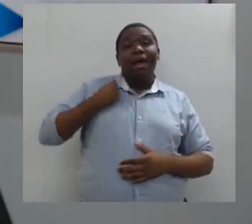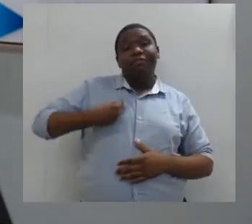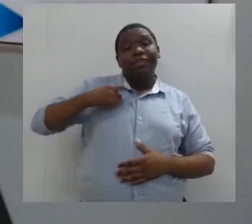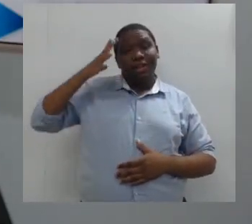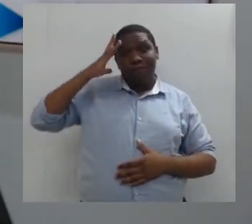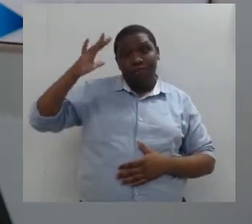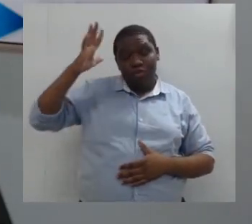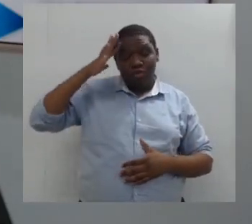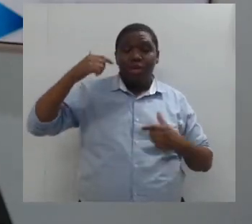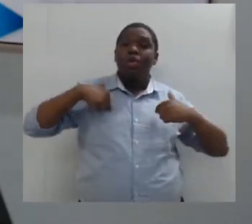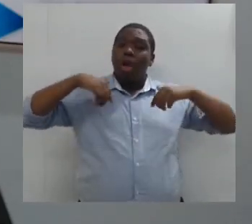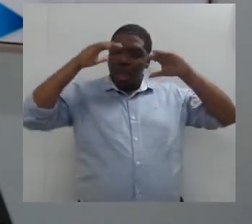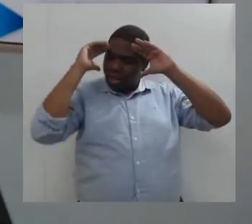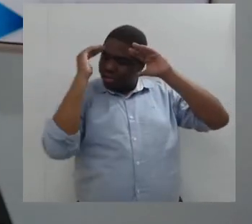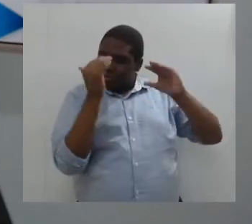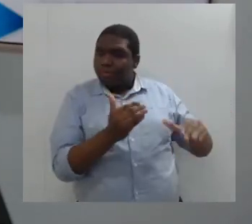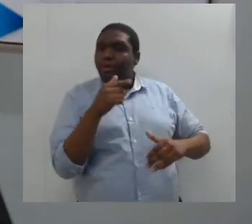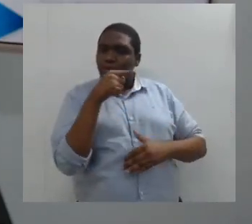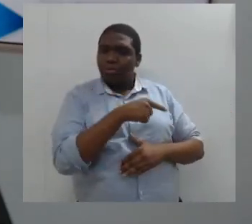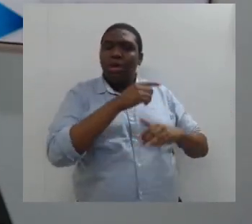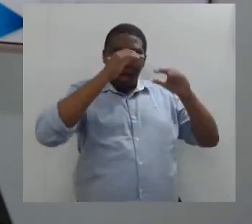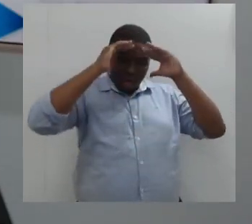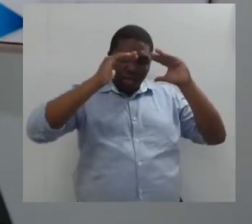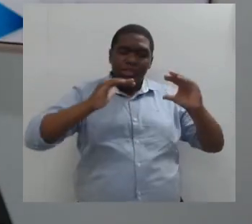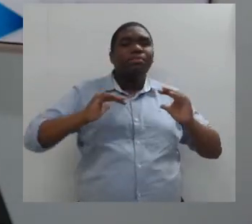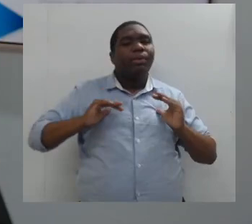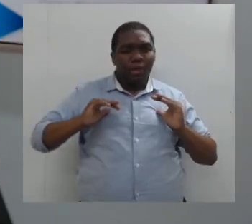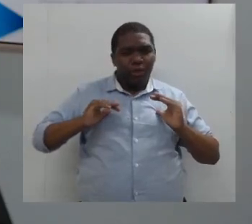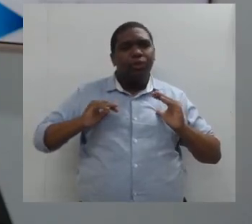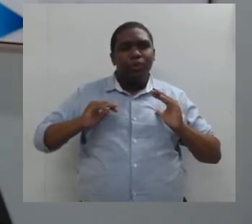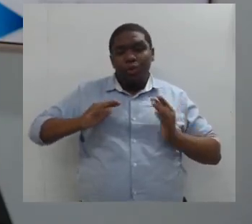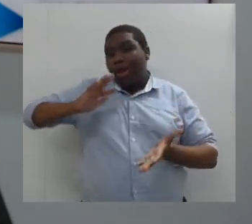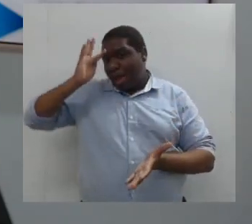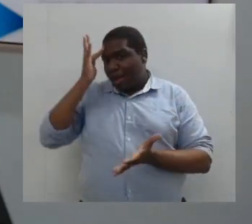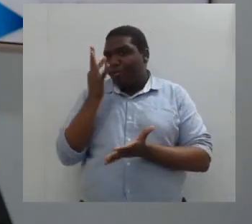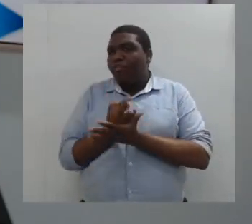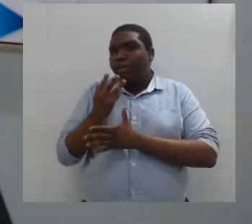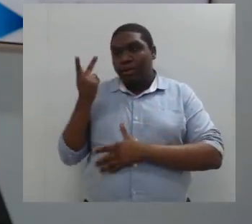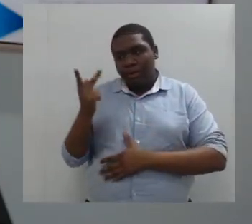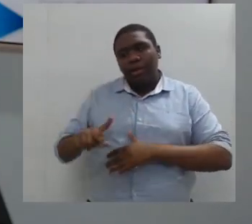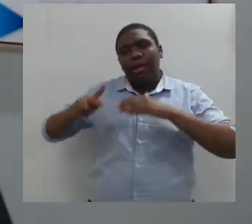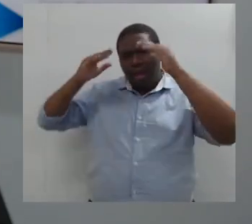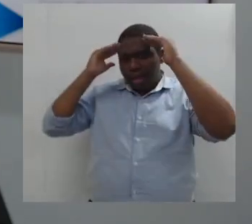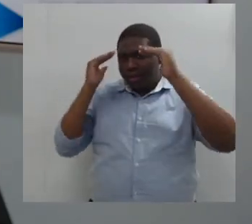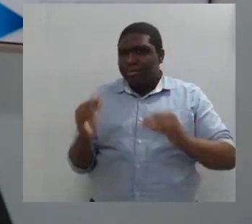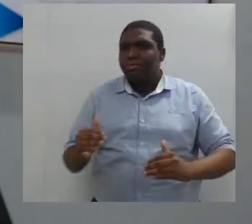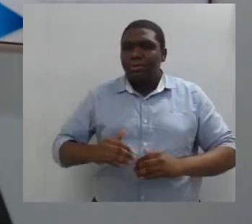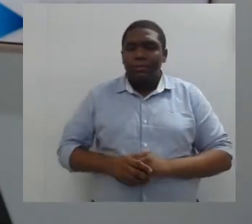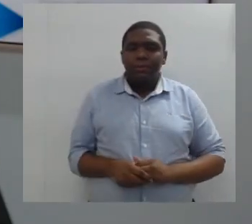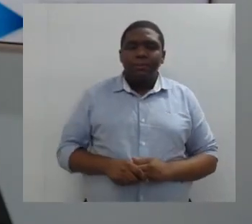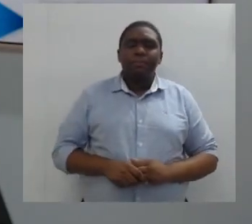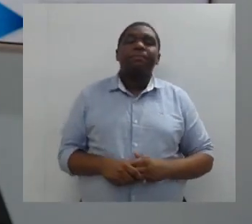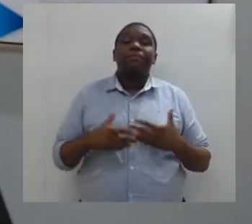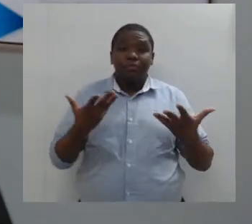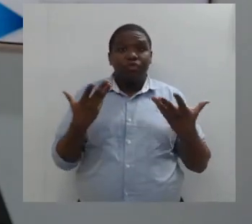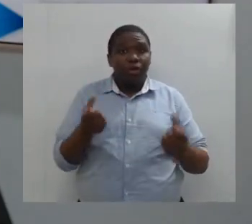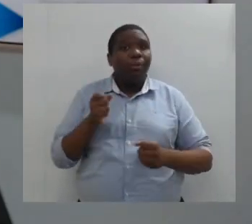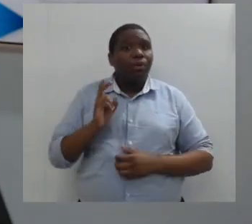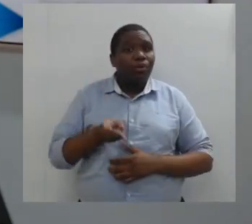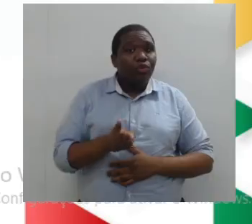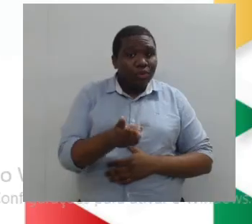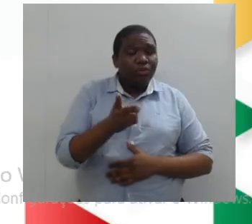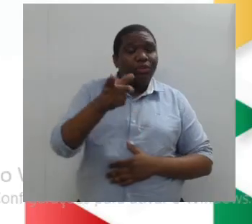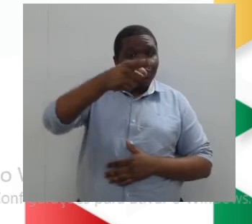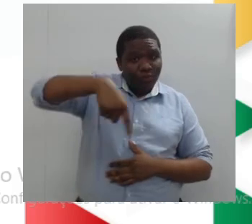Eu respeito o outro, eu respeito a fé do outro. Vamos adiante. Na tela, trago